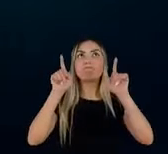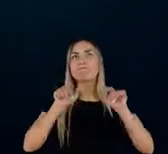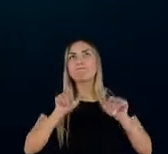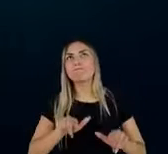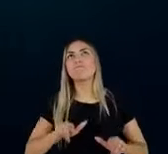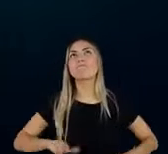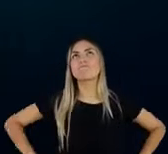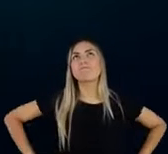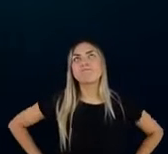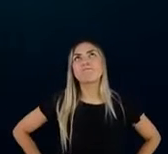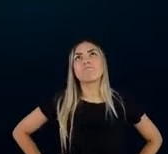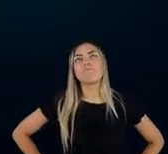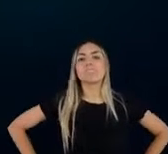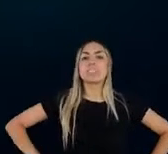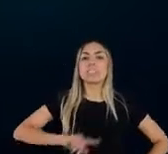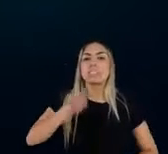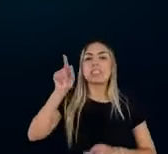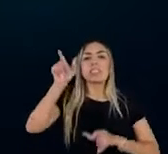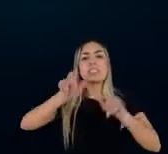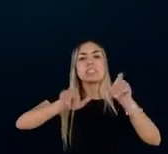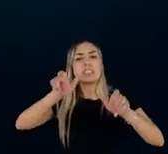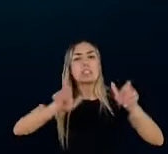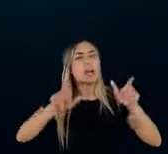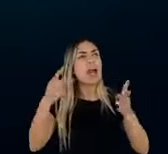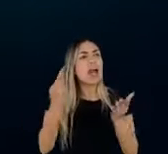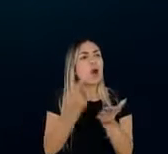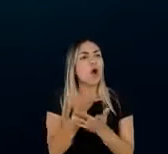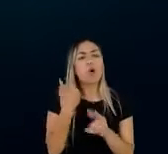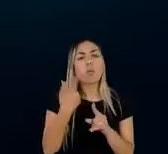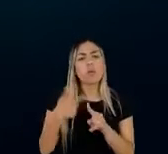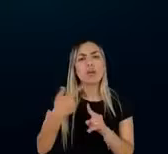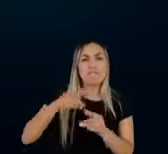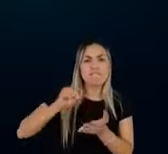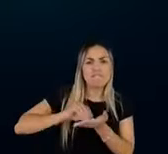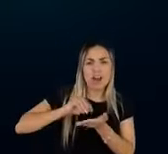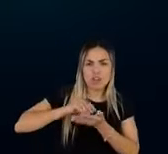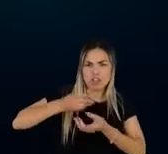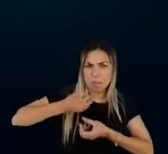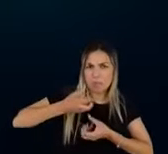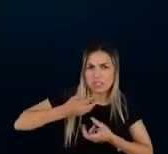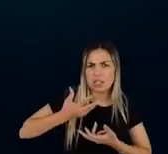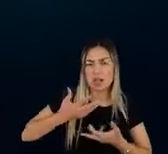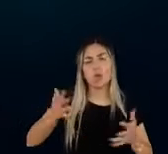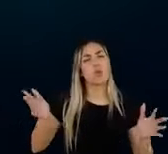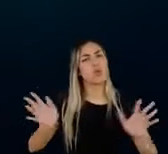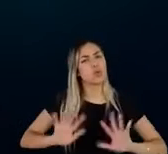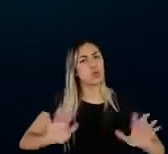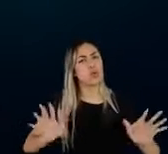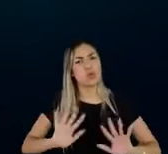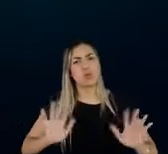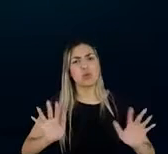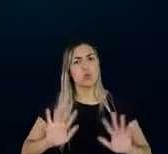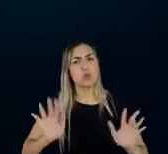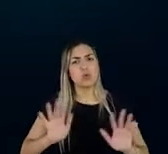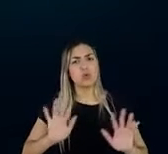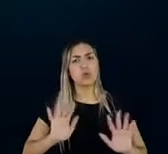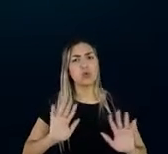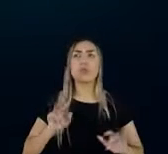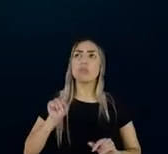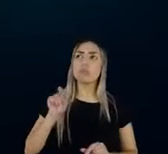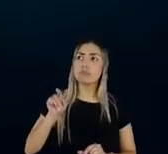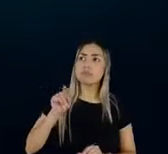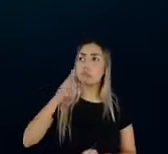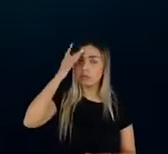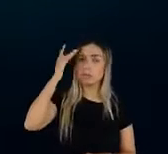essas pessoas erraram né foi incompetência falta de é claro que não Essas são algumas das pessoas mais